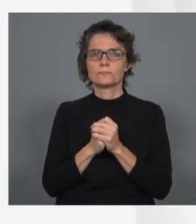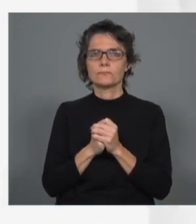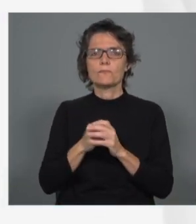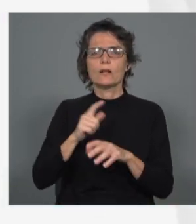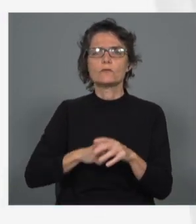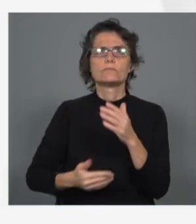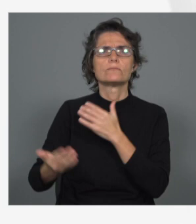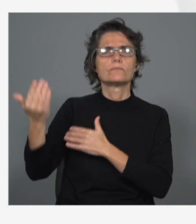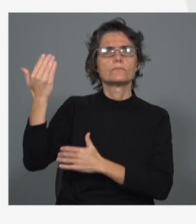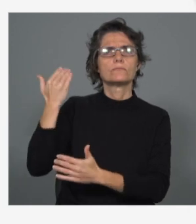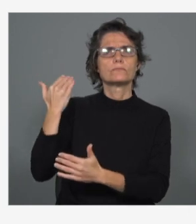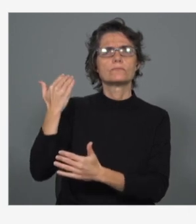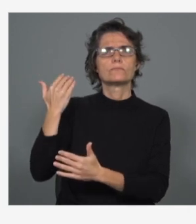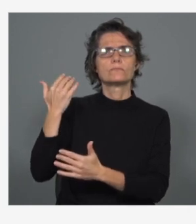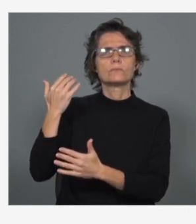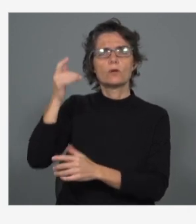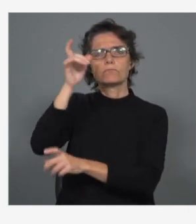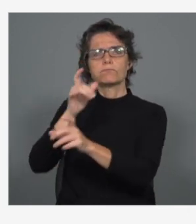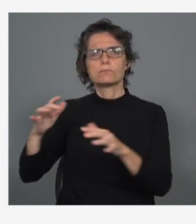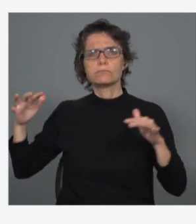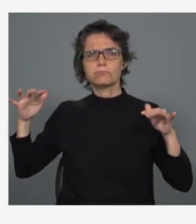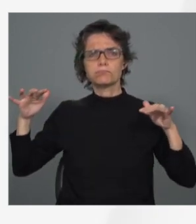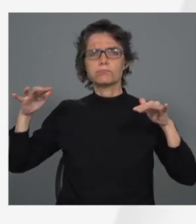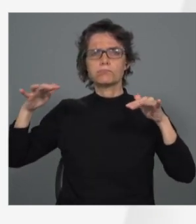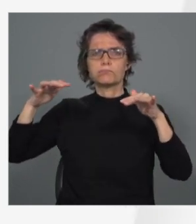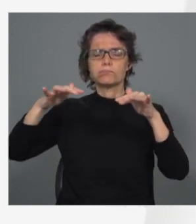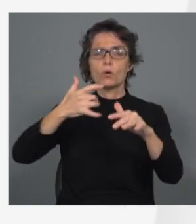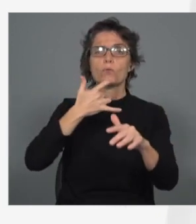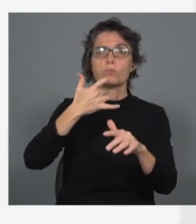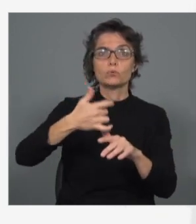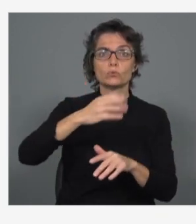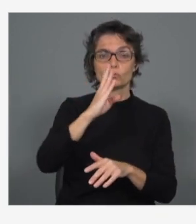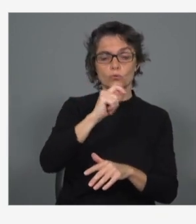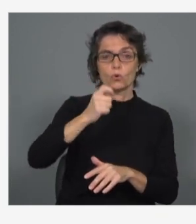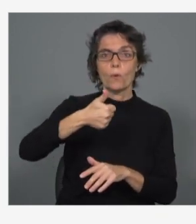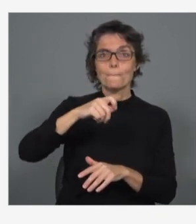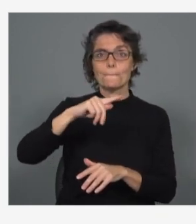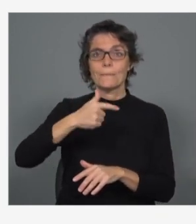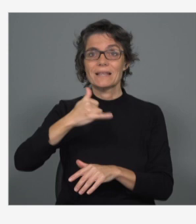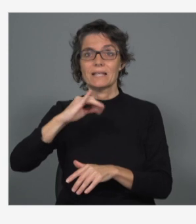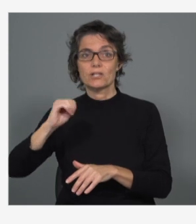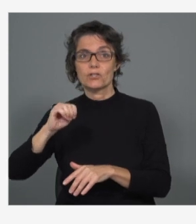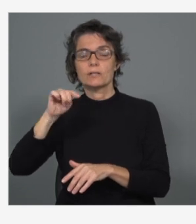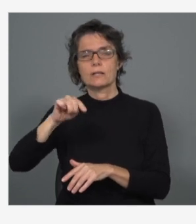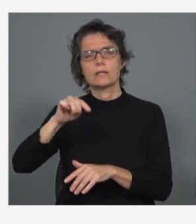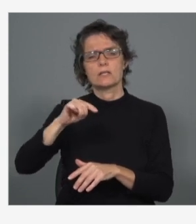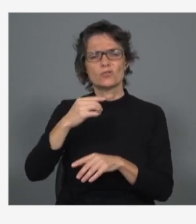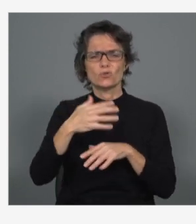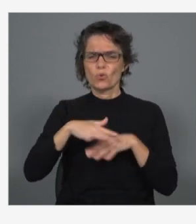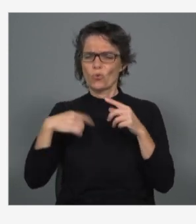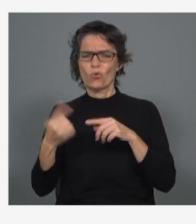Naquele tempo, as multidões perguntavam a João Batista: que devemos fazer? Estávamos a ficar já com o tempo. Ele